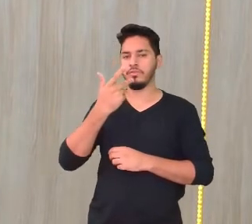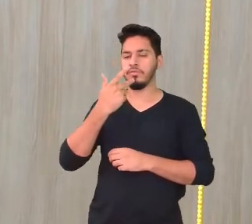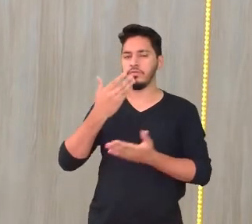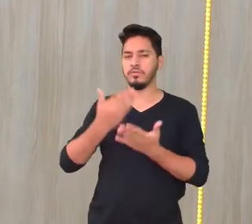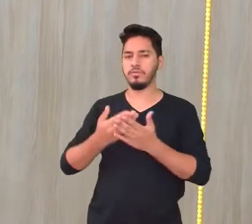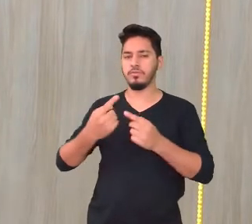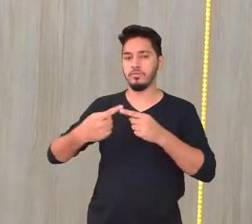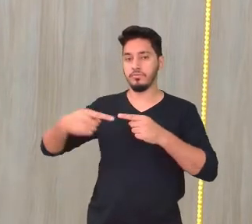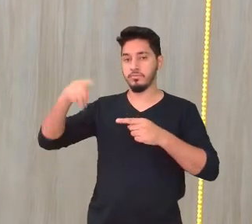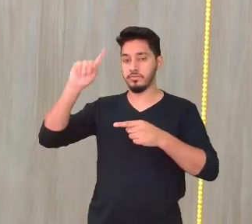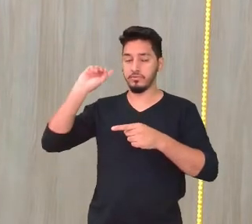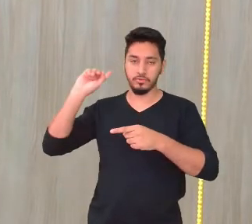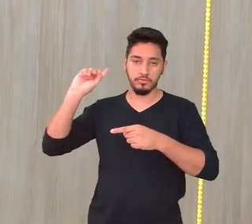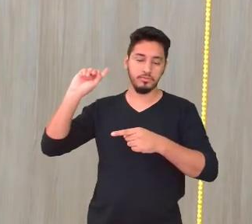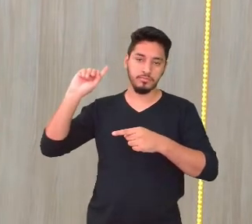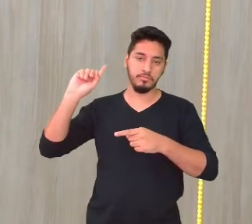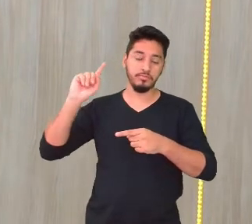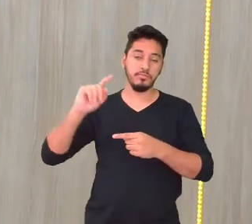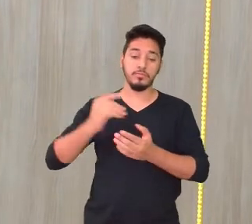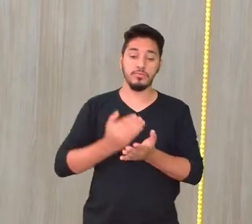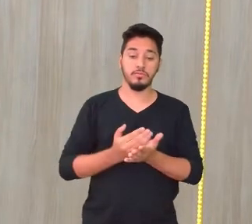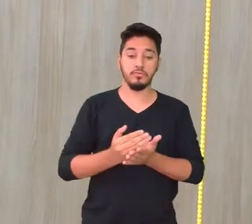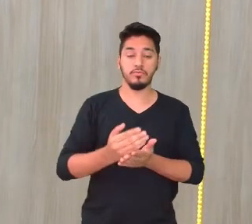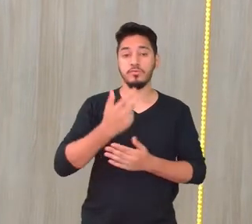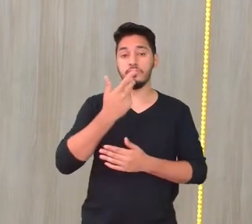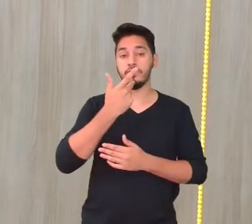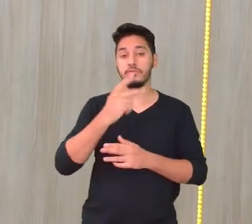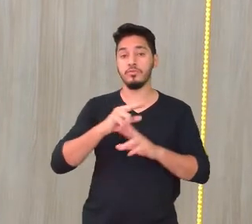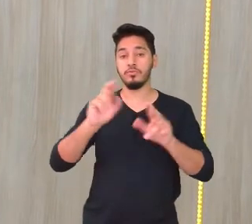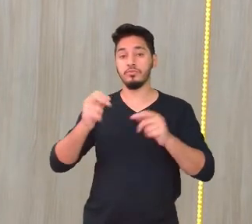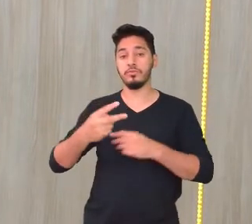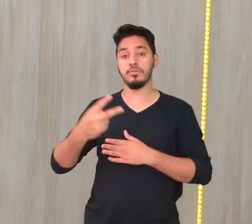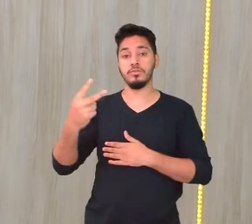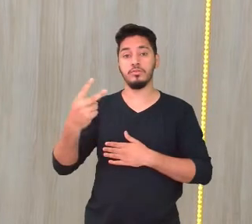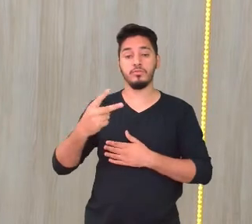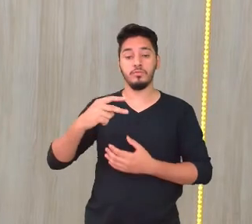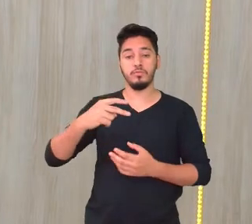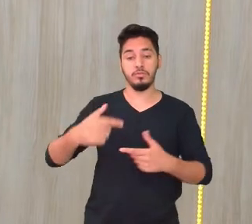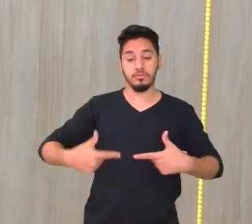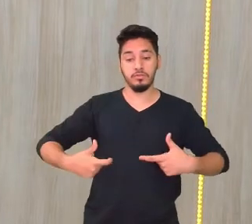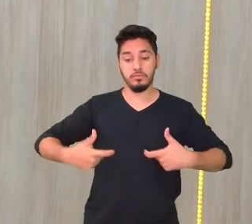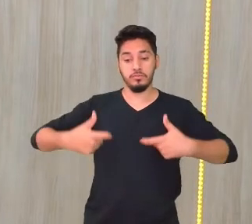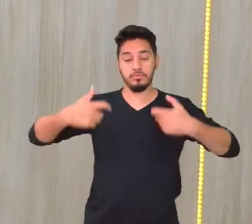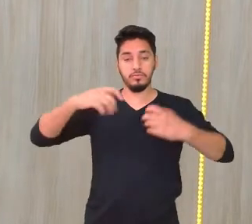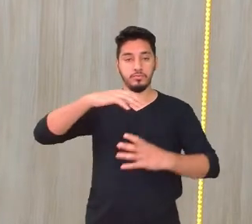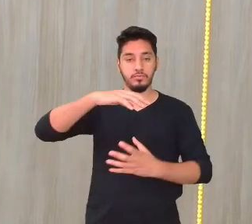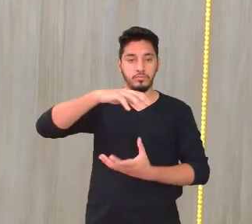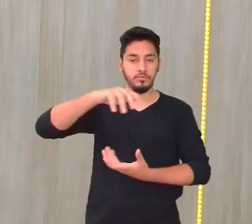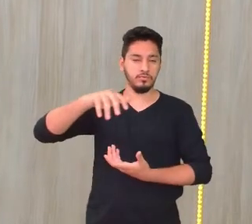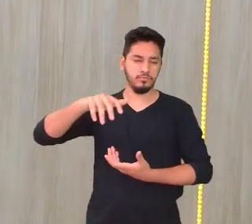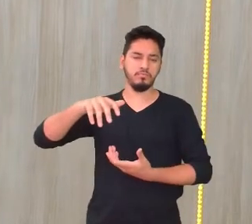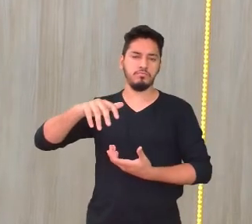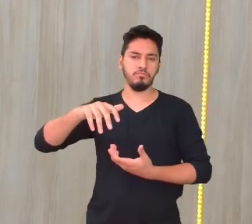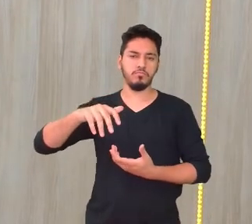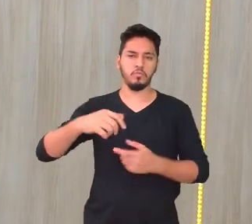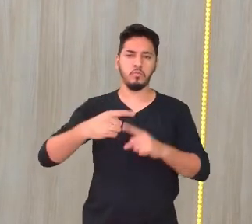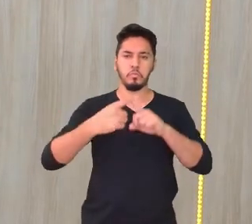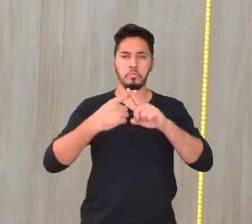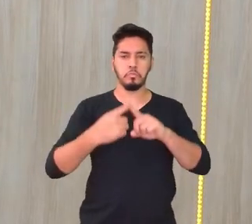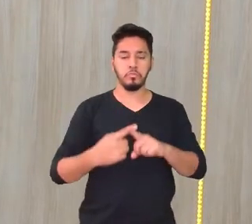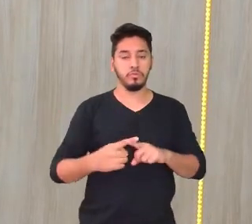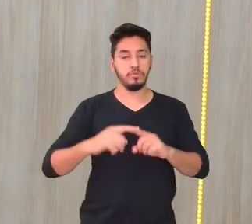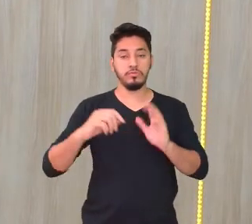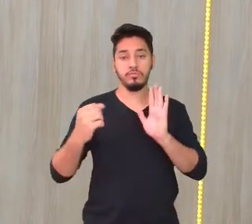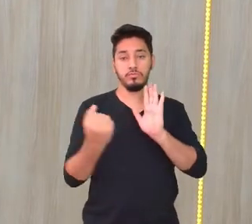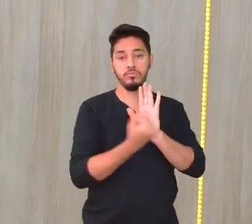aula passada, onde nós começamos a falar sobre a Segunda Guerra Mundial, esse conflito que marcou a história da